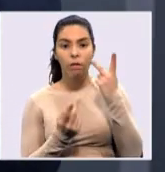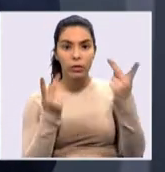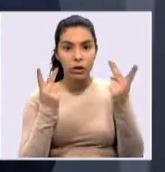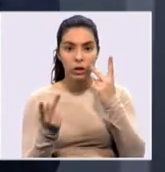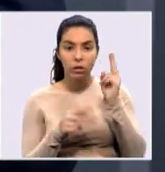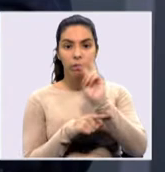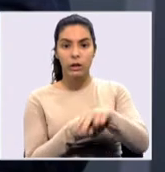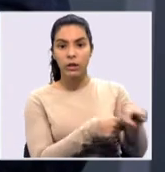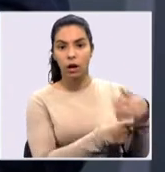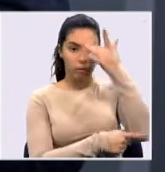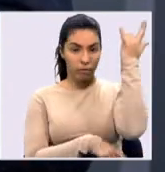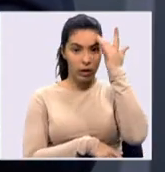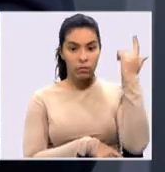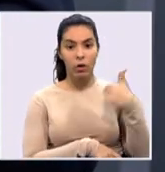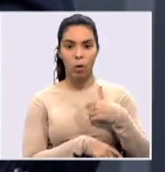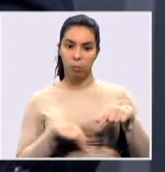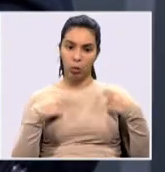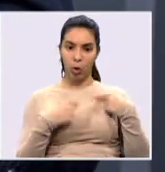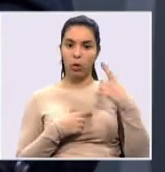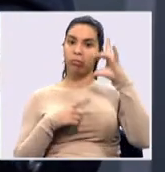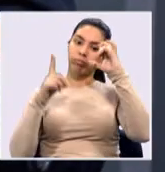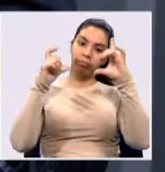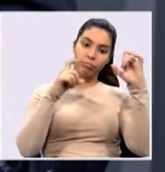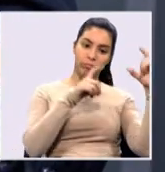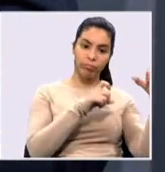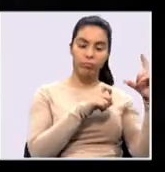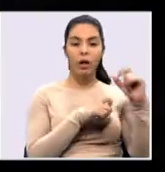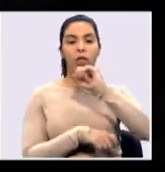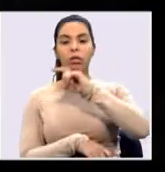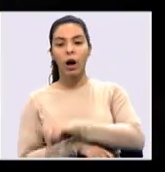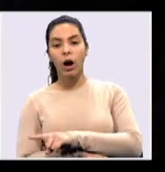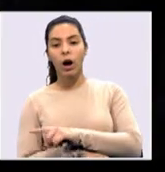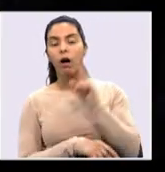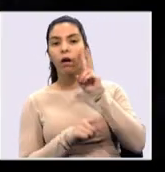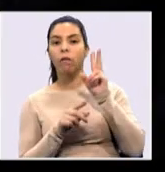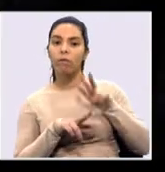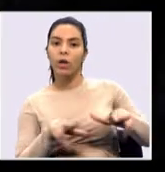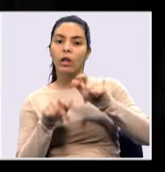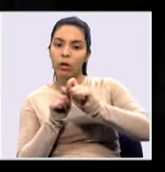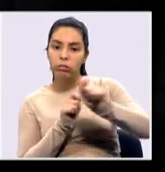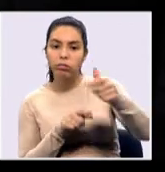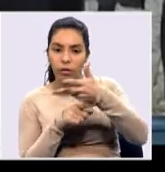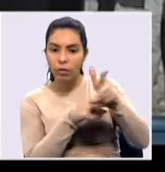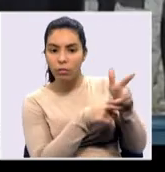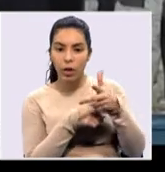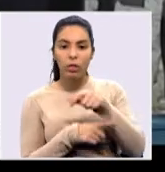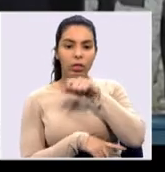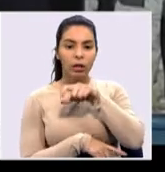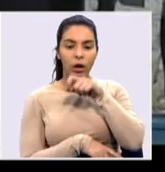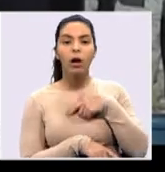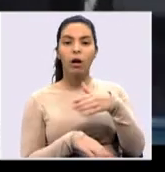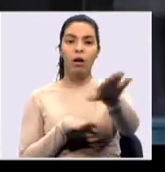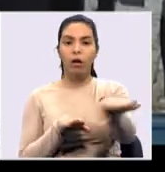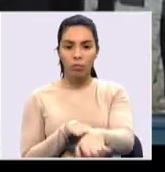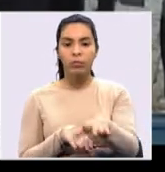estacionar, e que ele fizesse o trabalho por mim, ou seja, que ele filmasse e tirasse fotografias e que fizesse tudo aquilo que eu gosto de fazer diretamente com os meus amigos. Mas